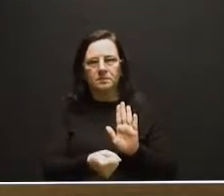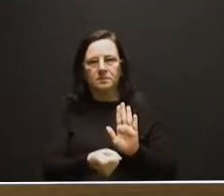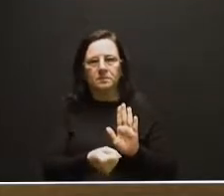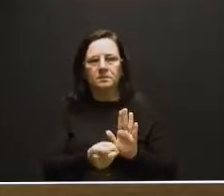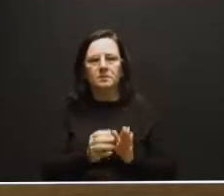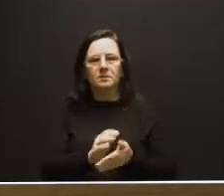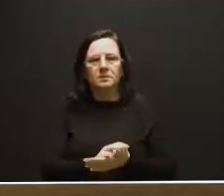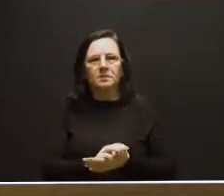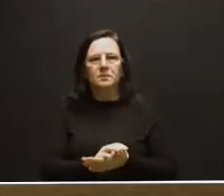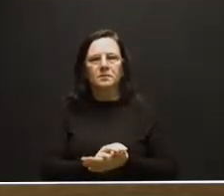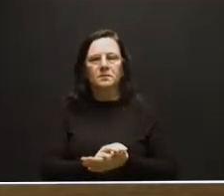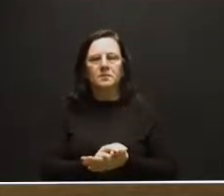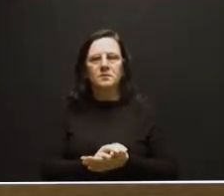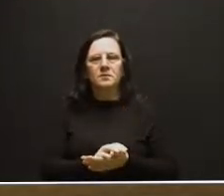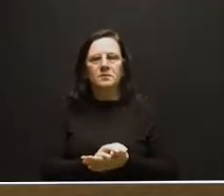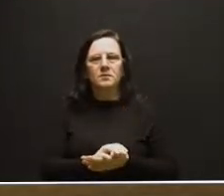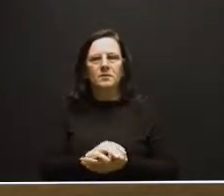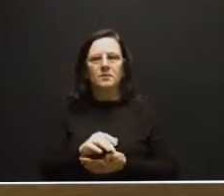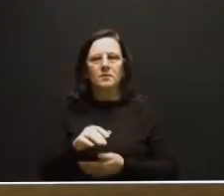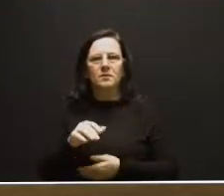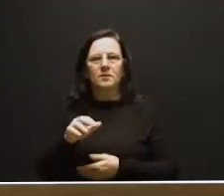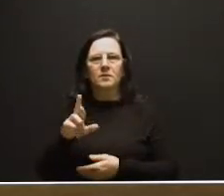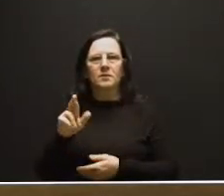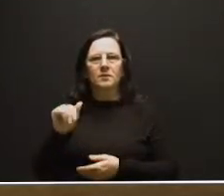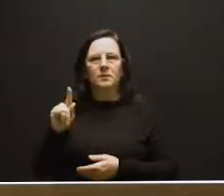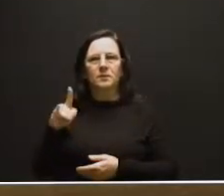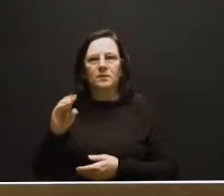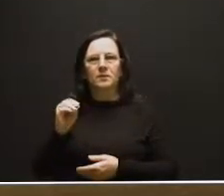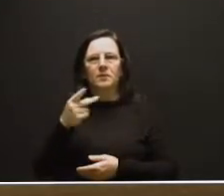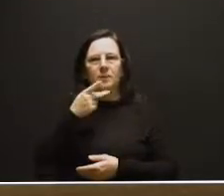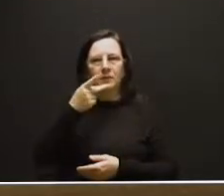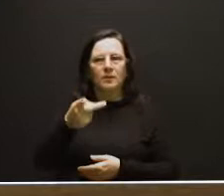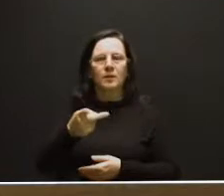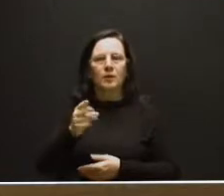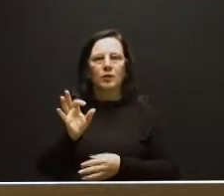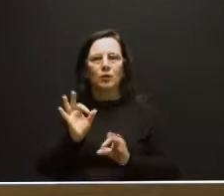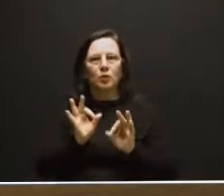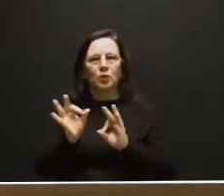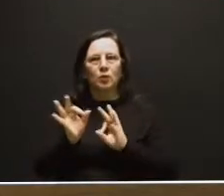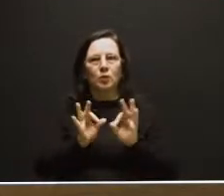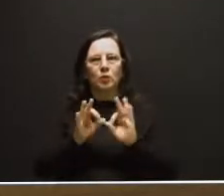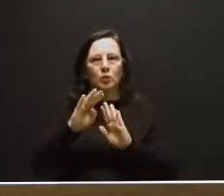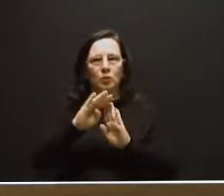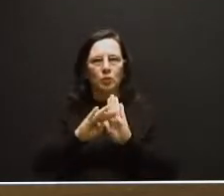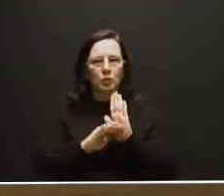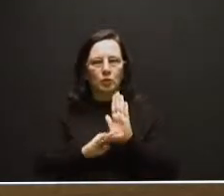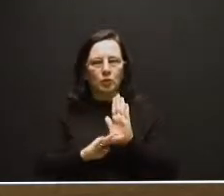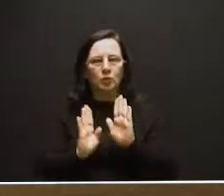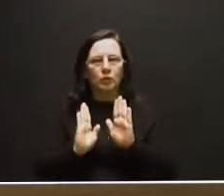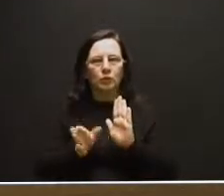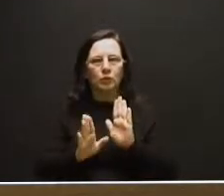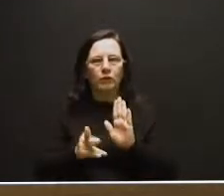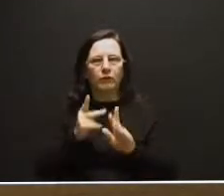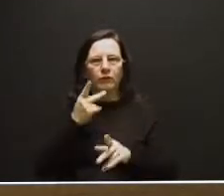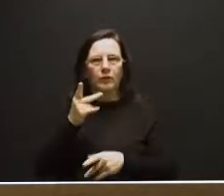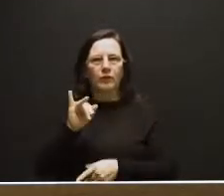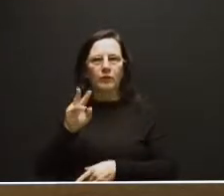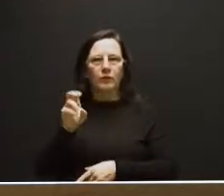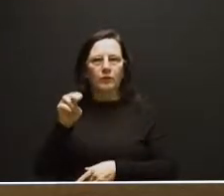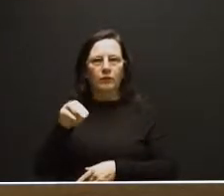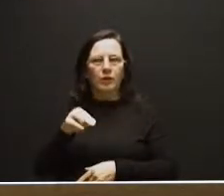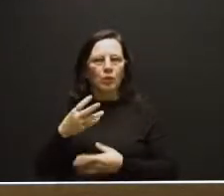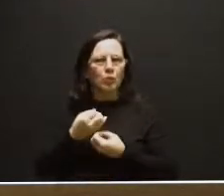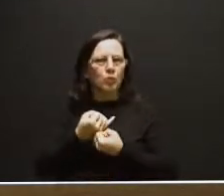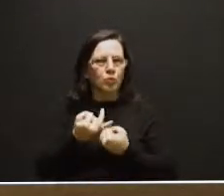aproveitar a fala do vereador que chão em relação ao pessoal da manutenção que o vereador joão acabou de falar que existe